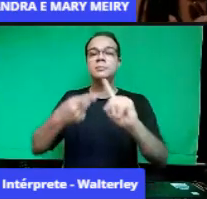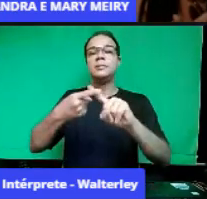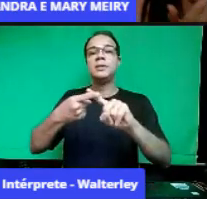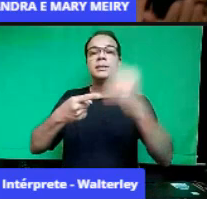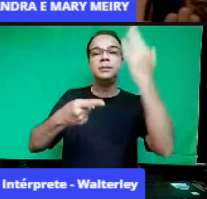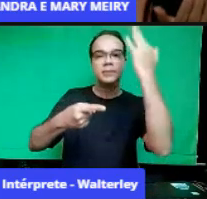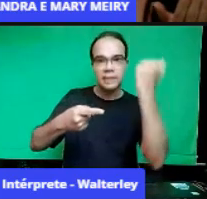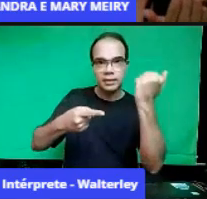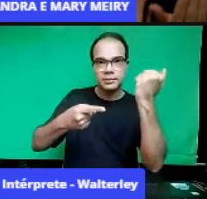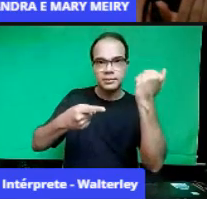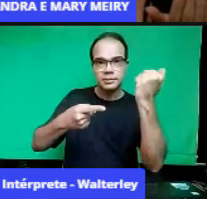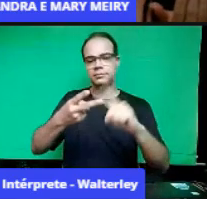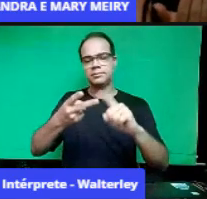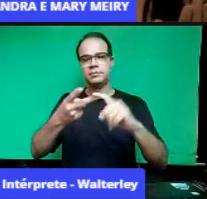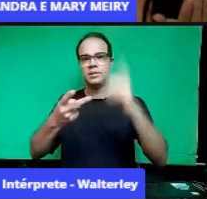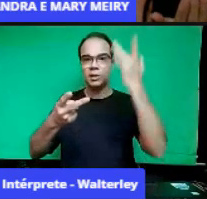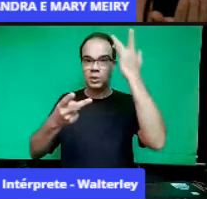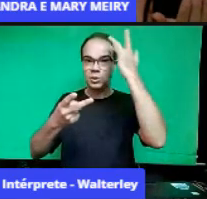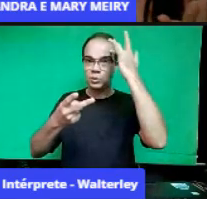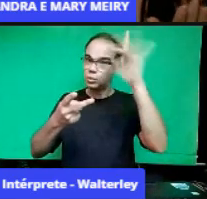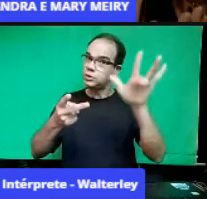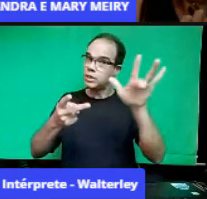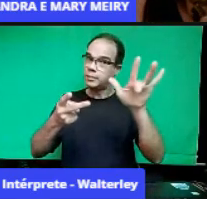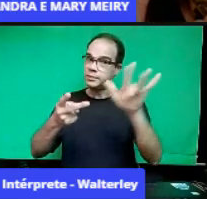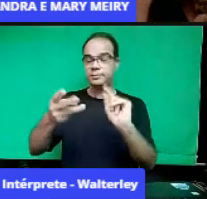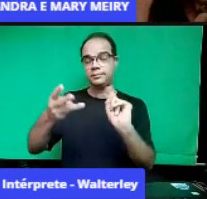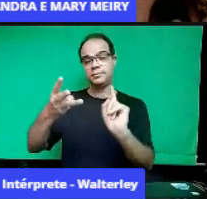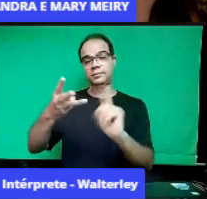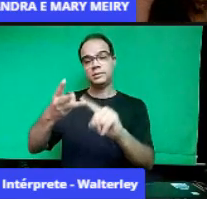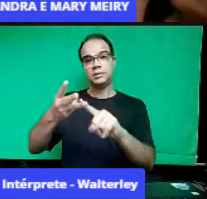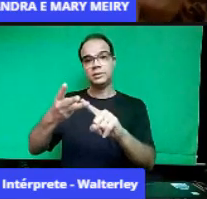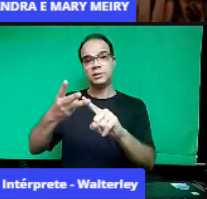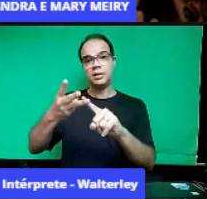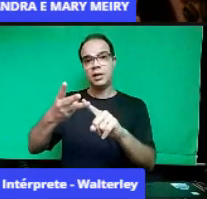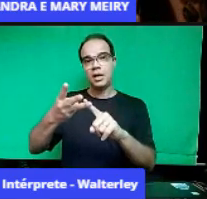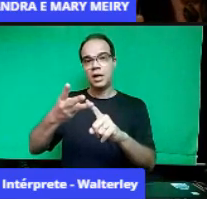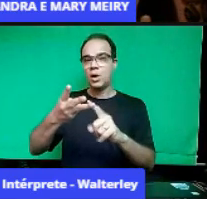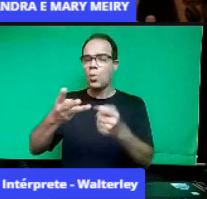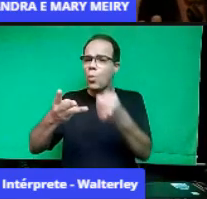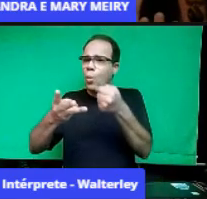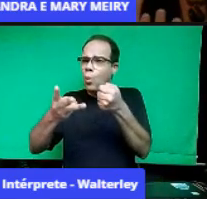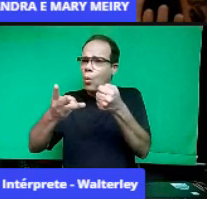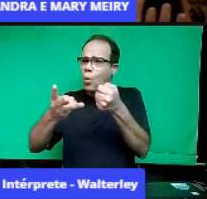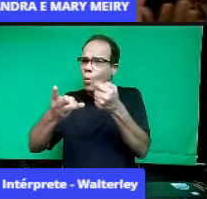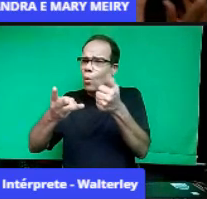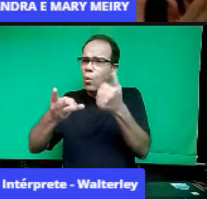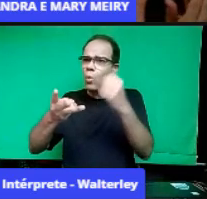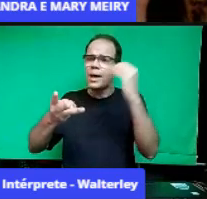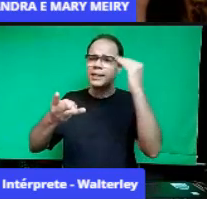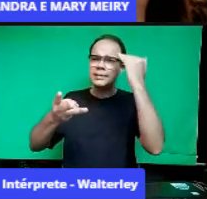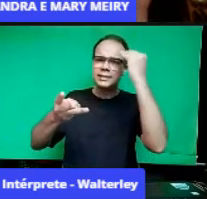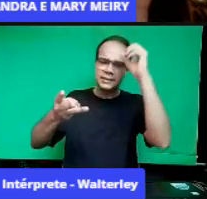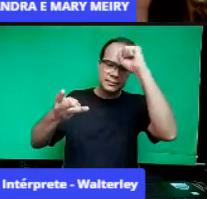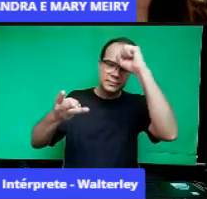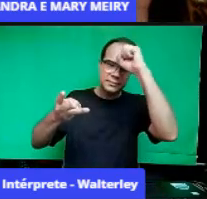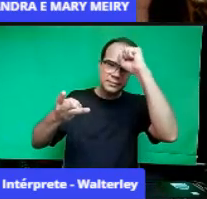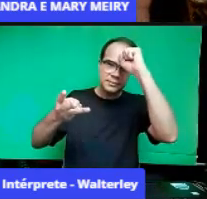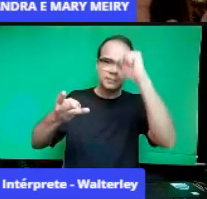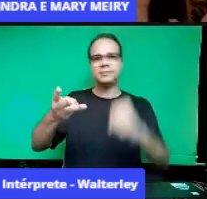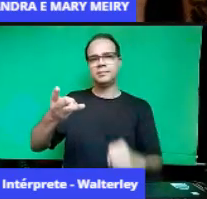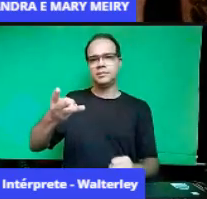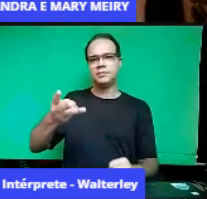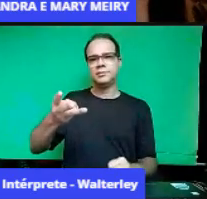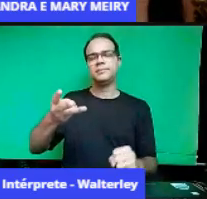que ele tem variação de aprendizagem, o que num momento ele sabe, num momento ele não sabe, que está no processo